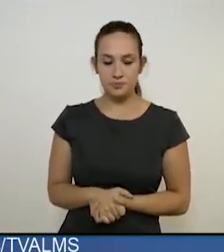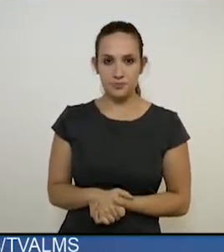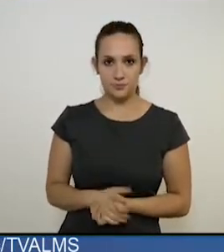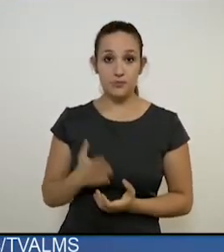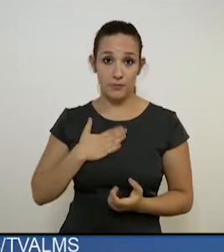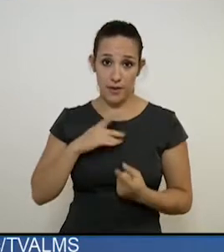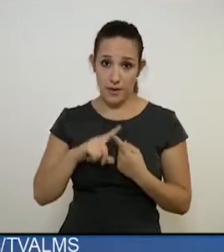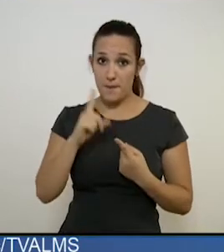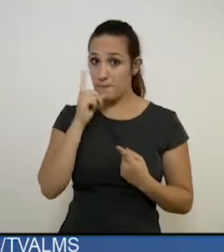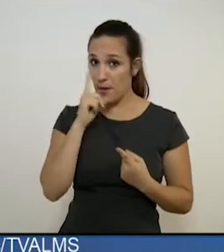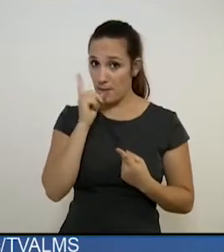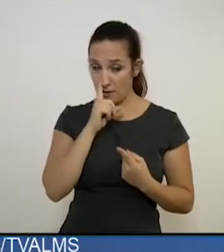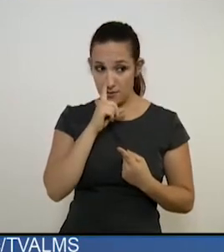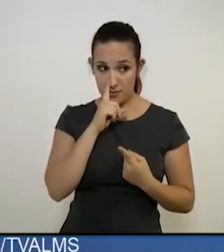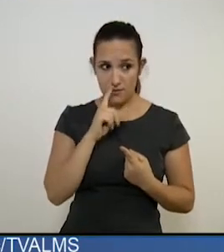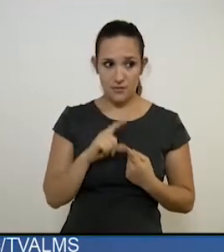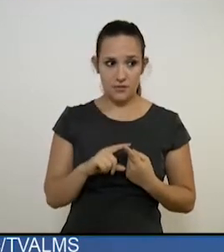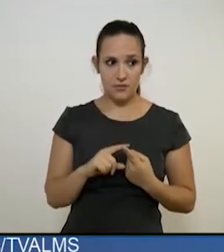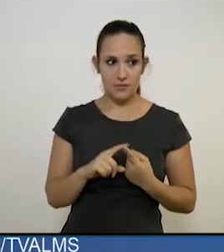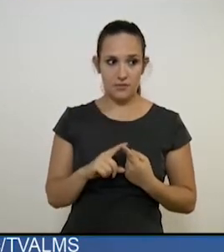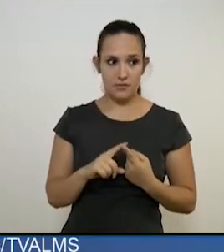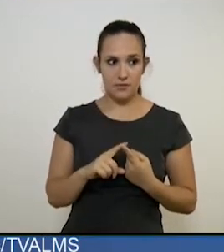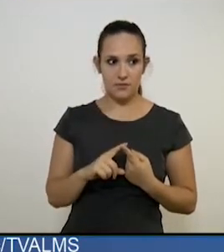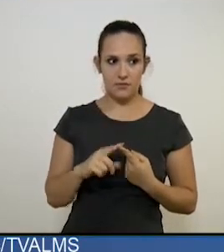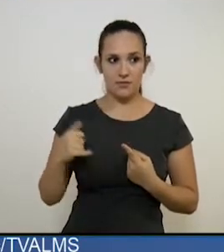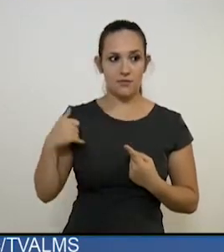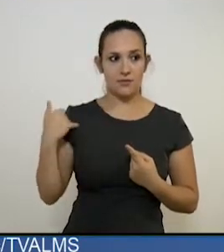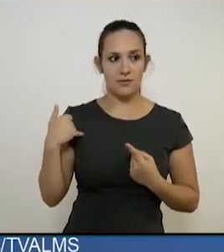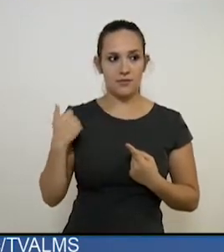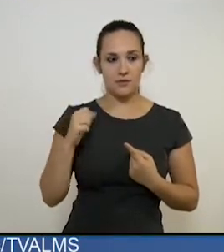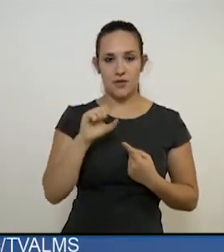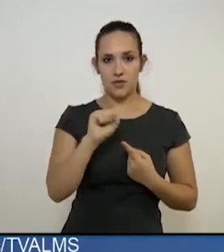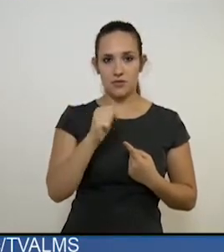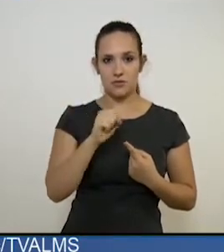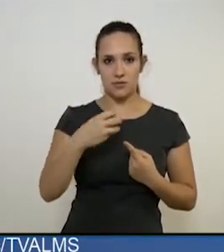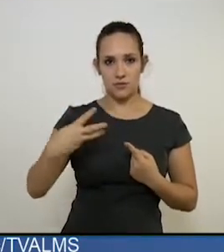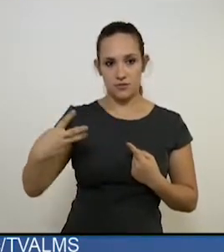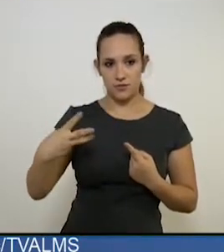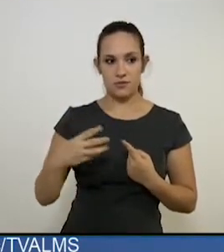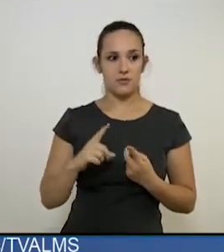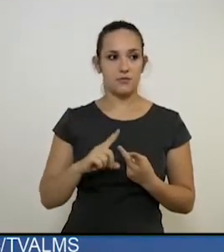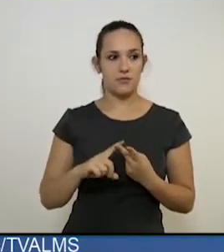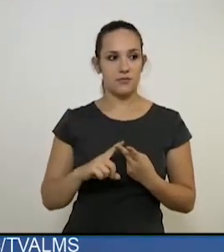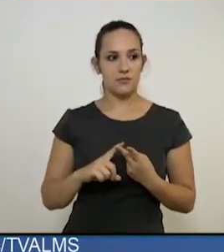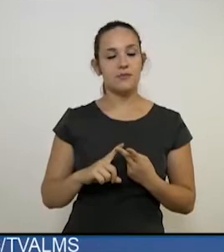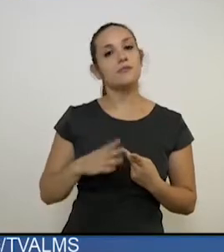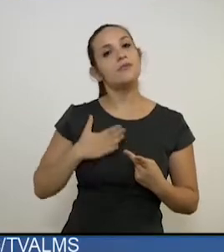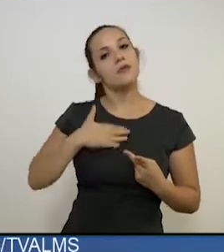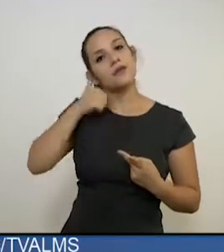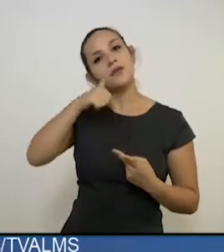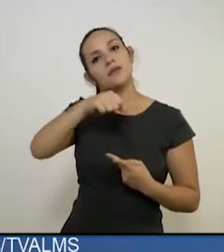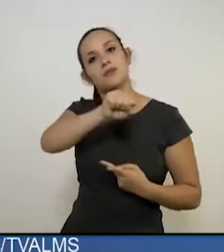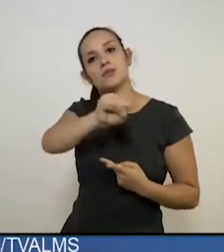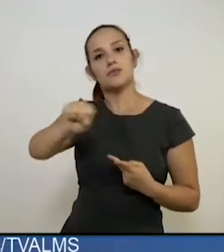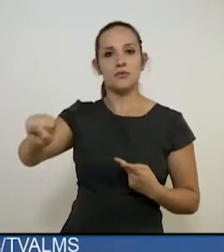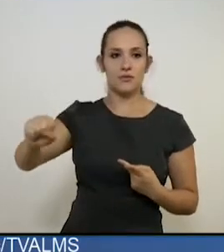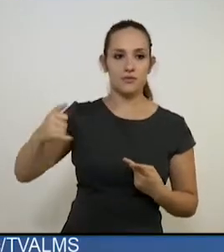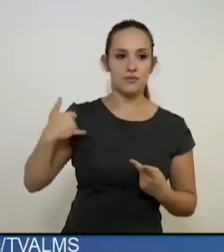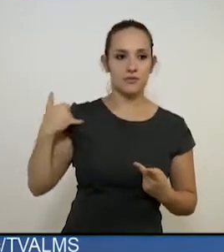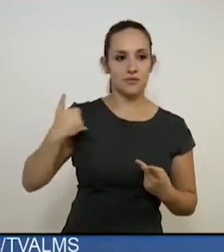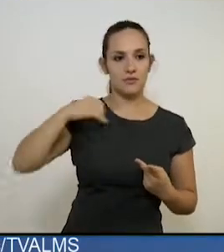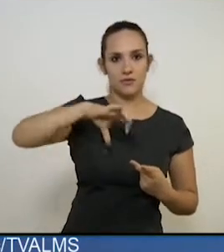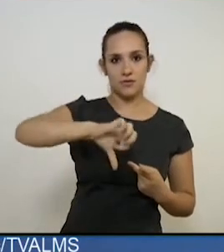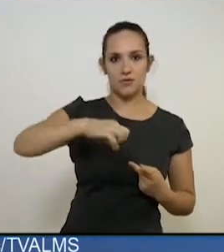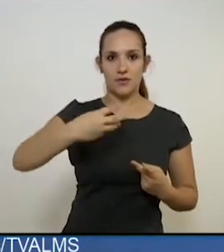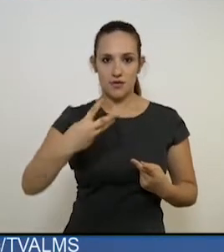Minha mãe Carmen, com 83 anos. Minha sogra, com 93